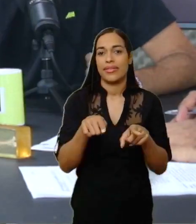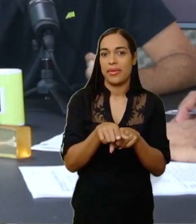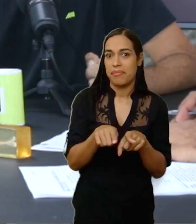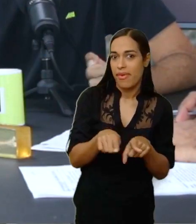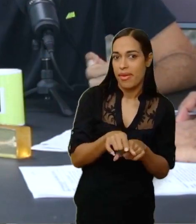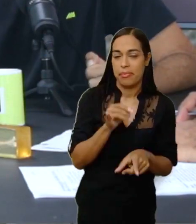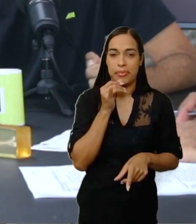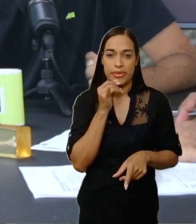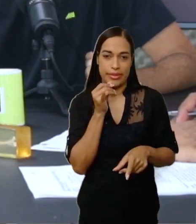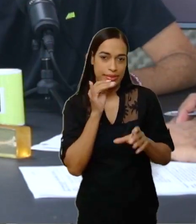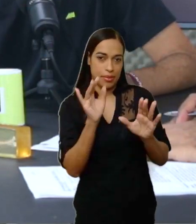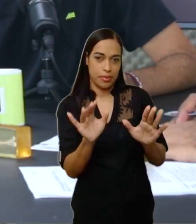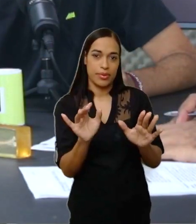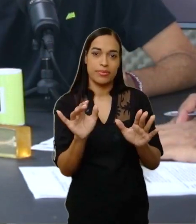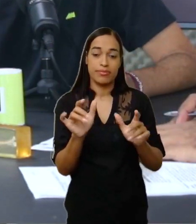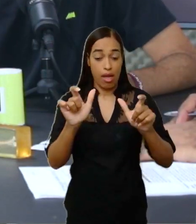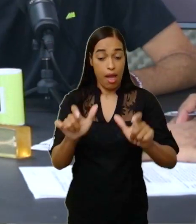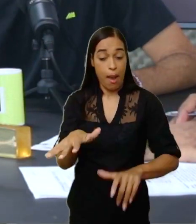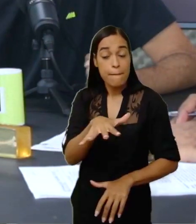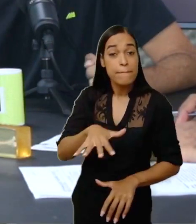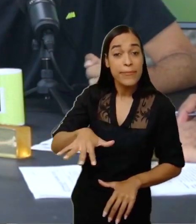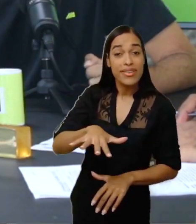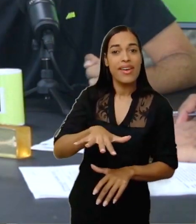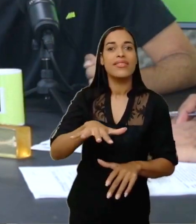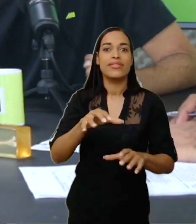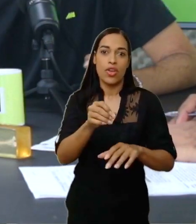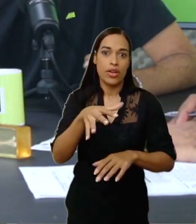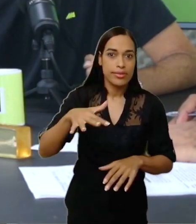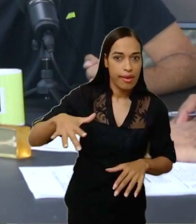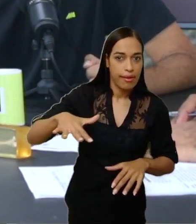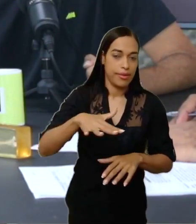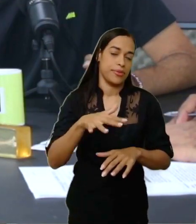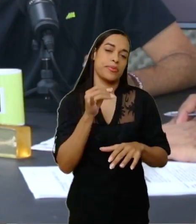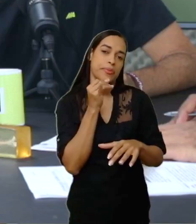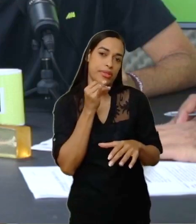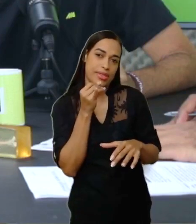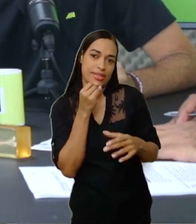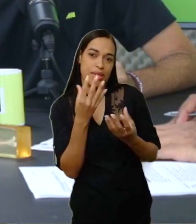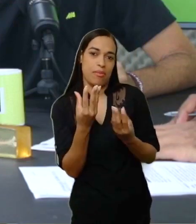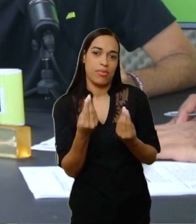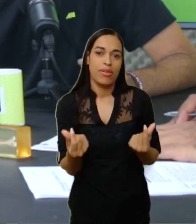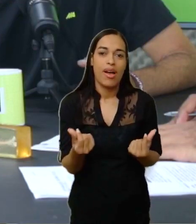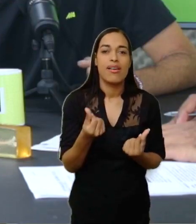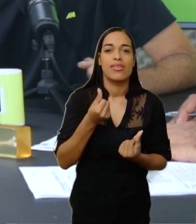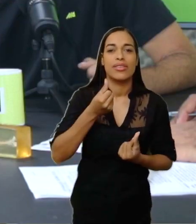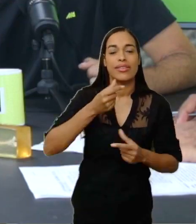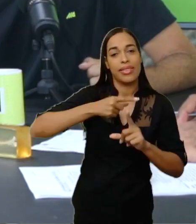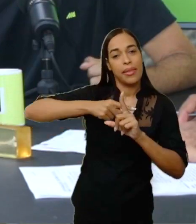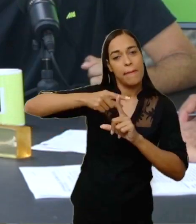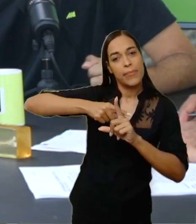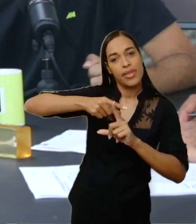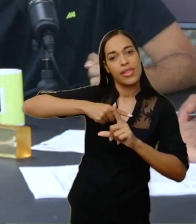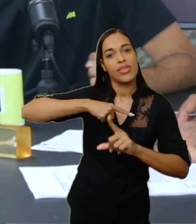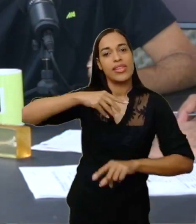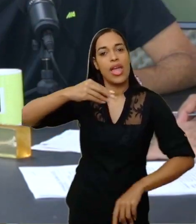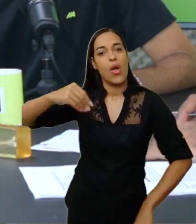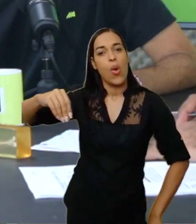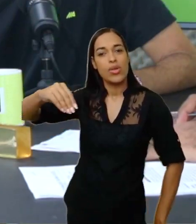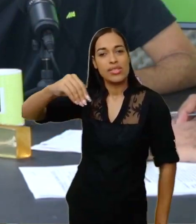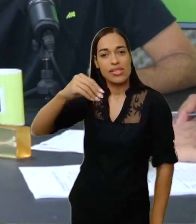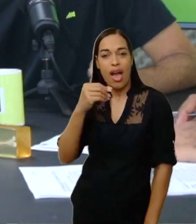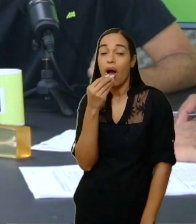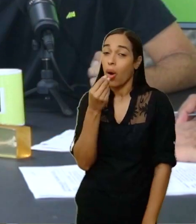por exemplo, falando de ambientes aquáticos, a salinidade do ambiente, porque a gente tem um gradiente de salinidade,